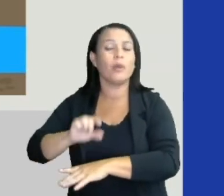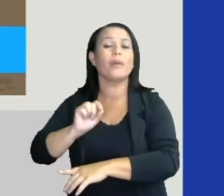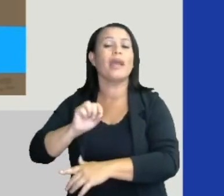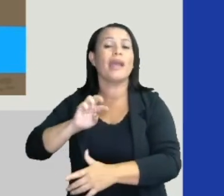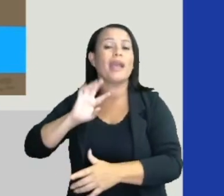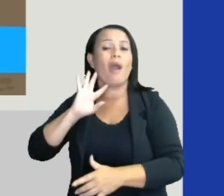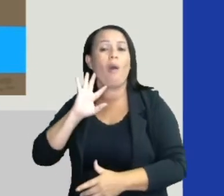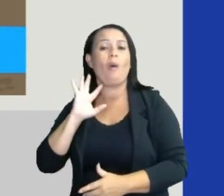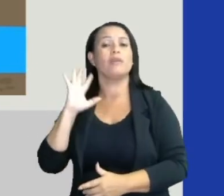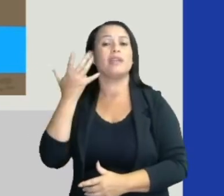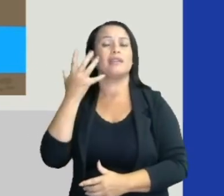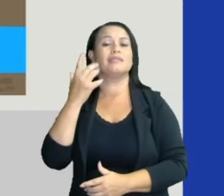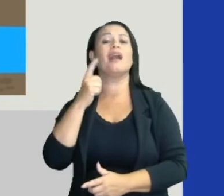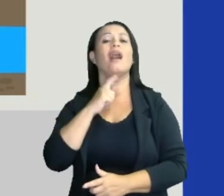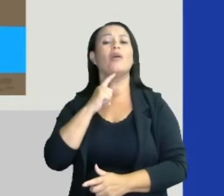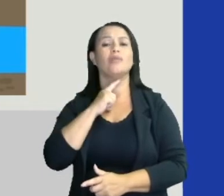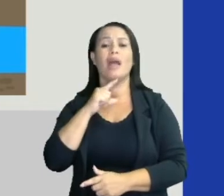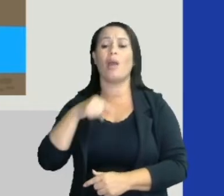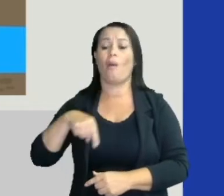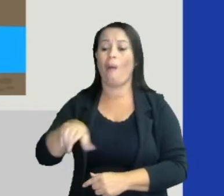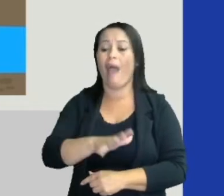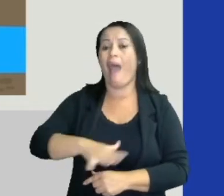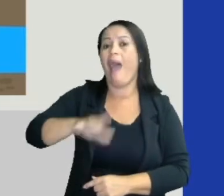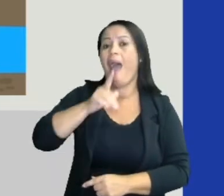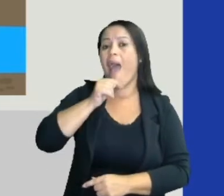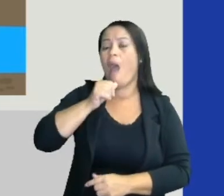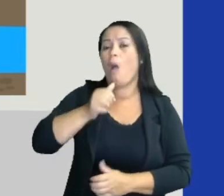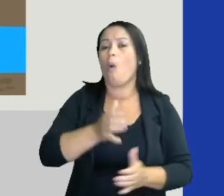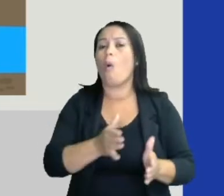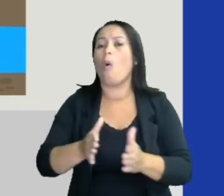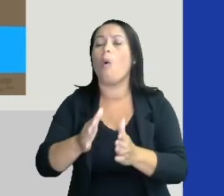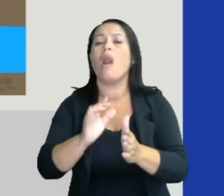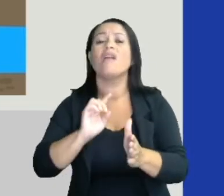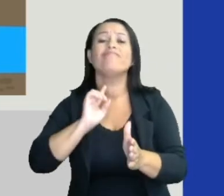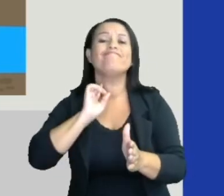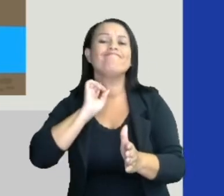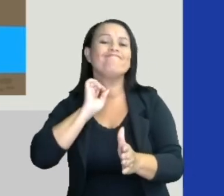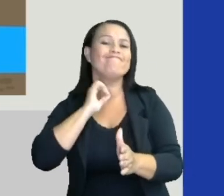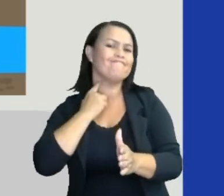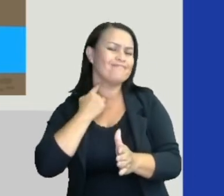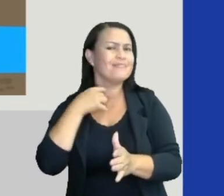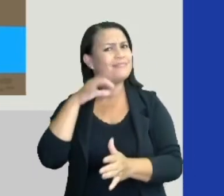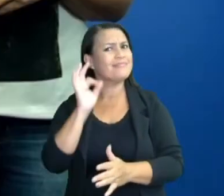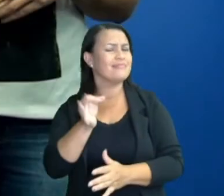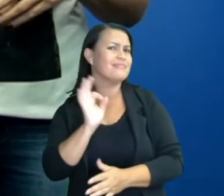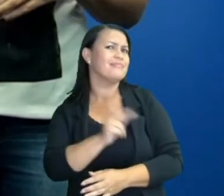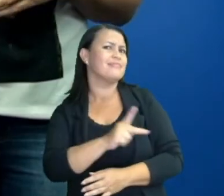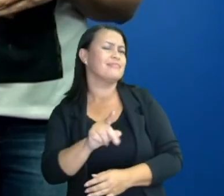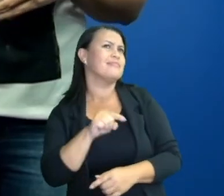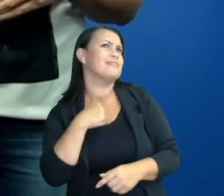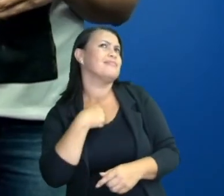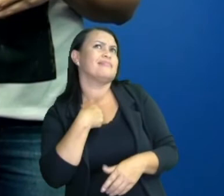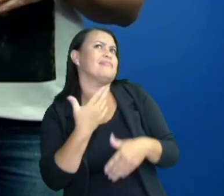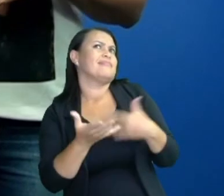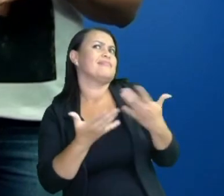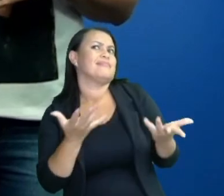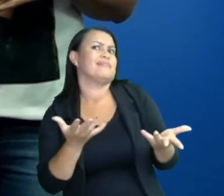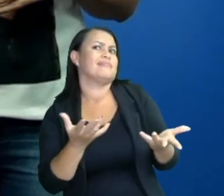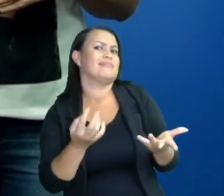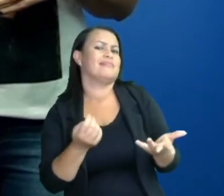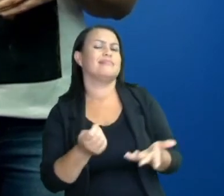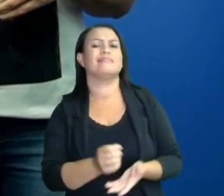aí com isso eu tenho toda essa água contaminada Tá certo professora mas o que que eu tenho a ver com